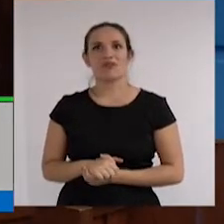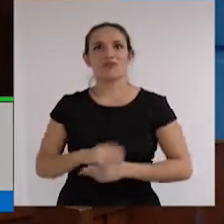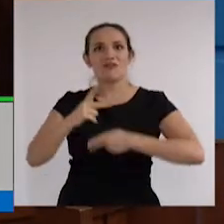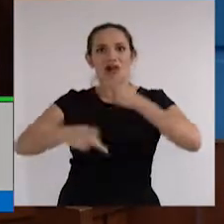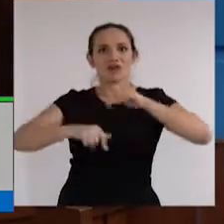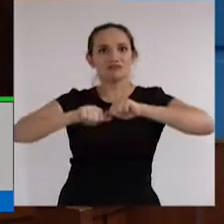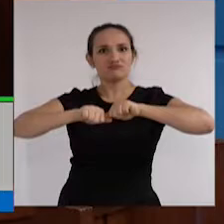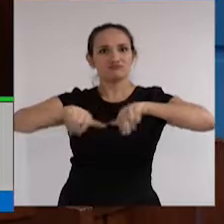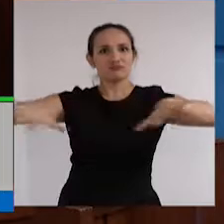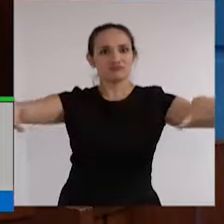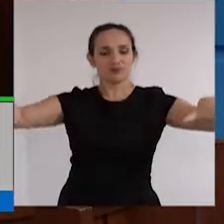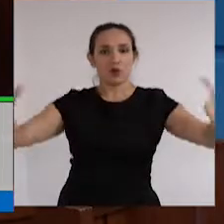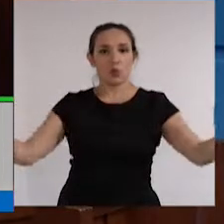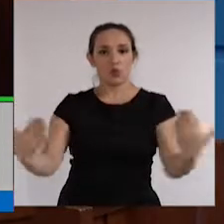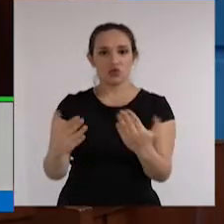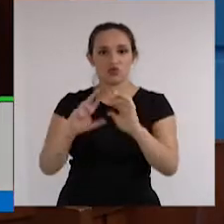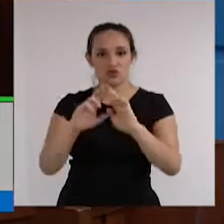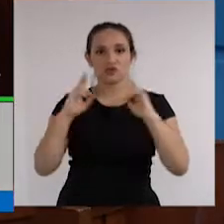repercutir nesta sessão